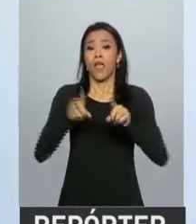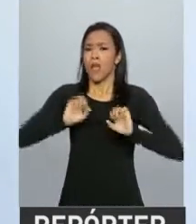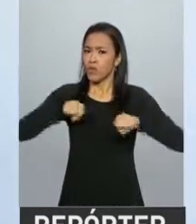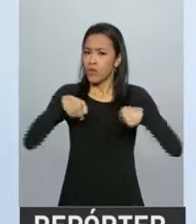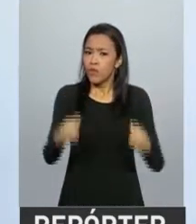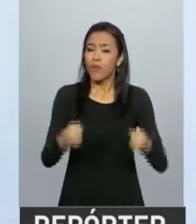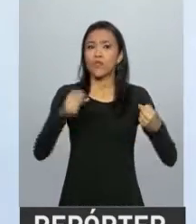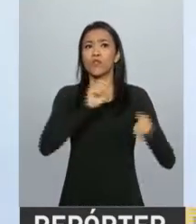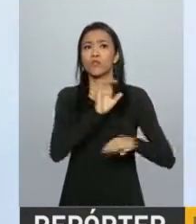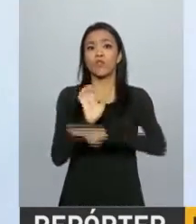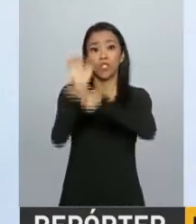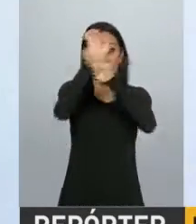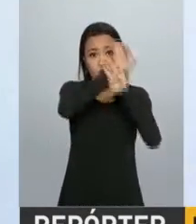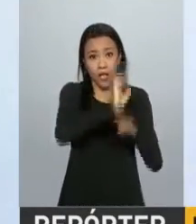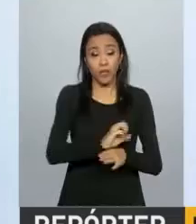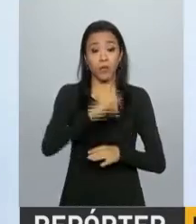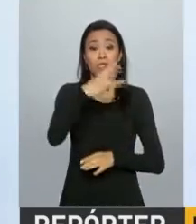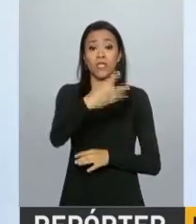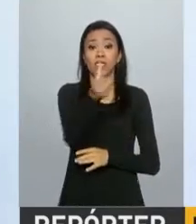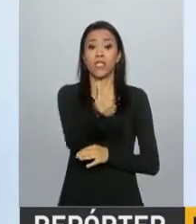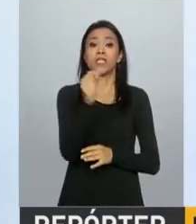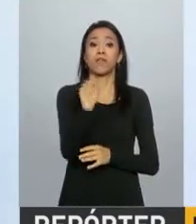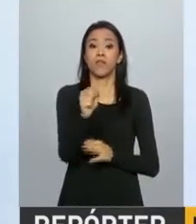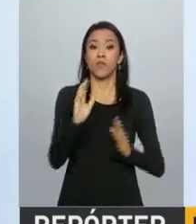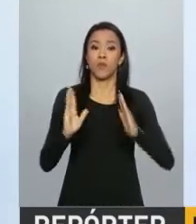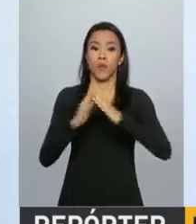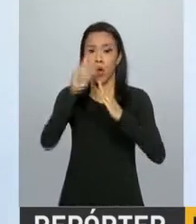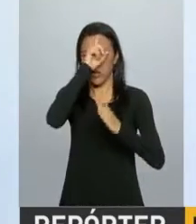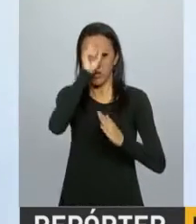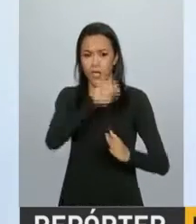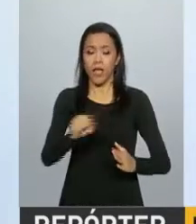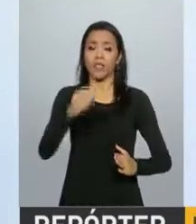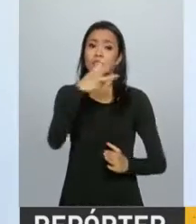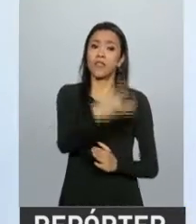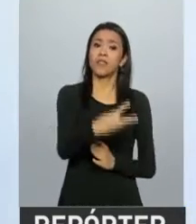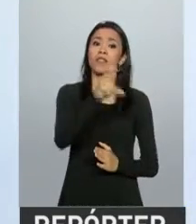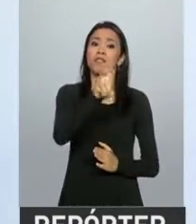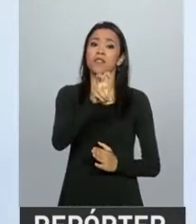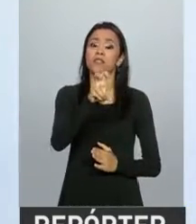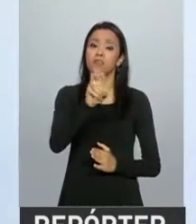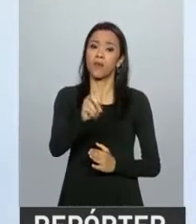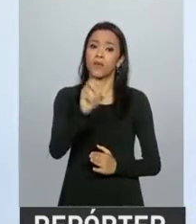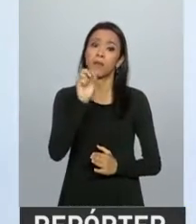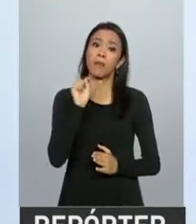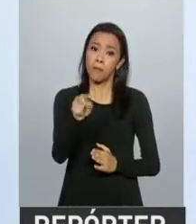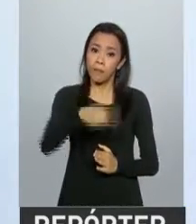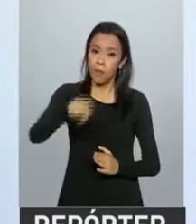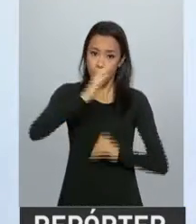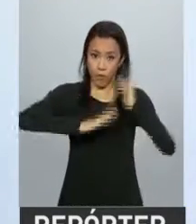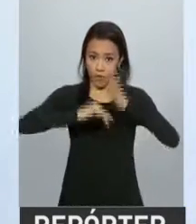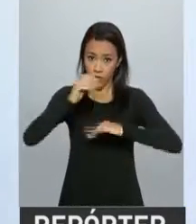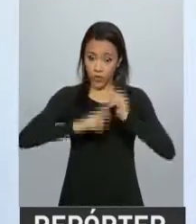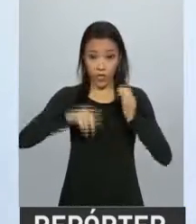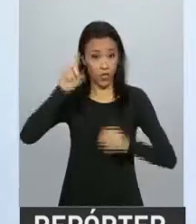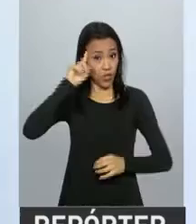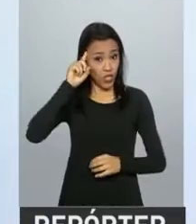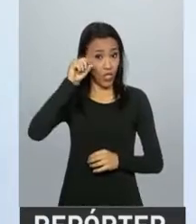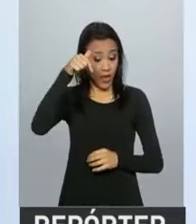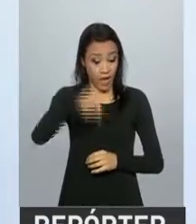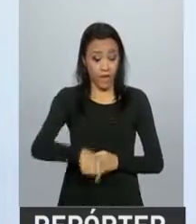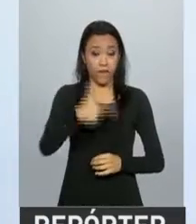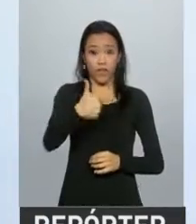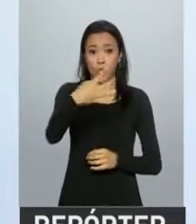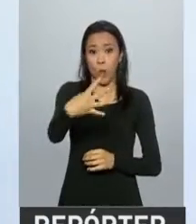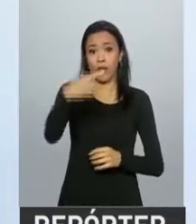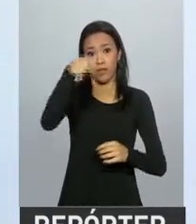esforço de todos os estados com 36 mil postos e 350 mil Profissionais de Saúde envolvidos o dia a dia no dia 24